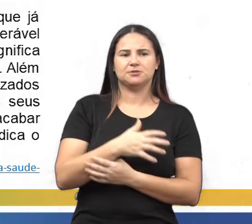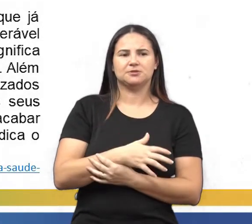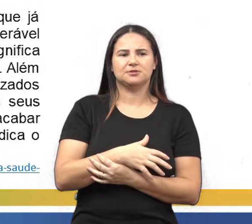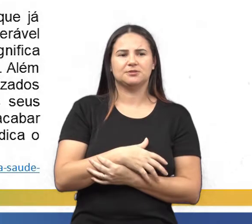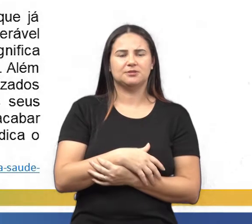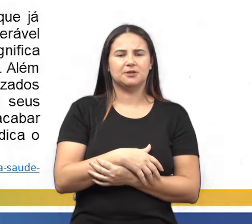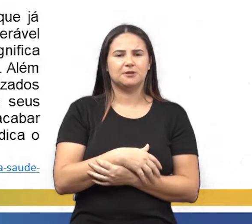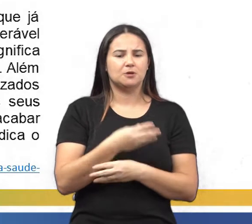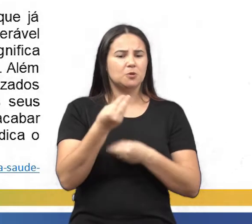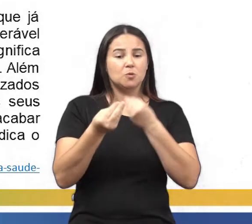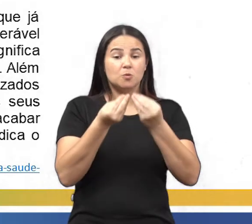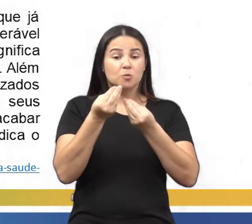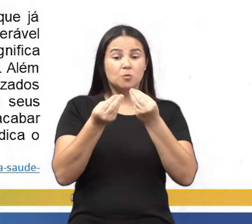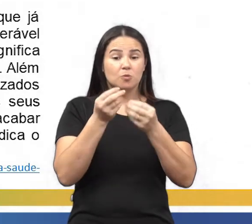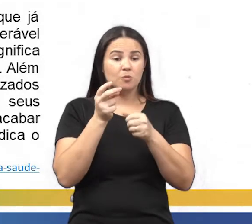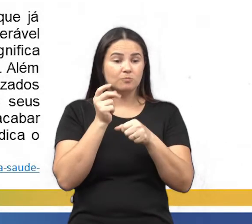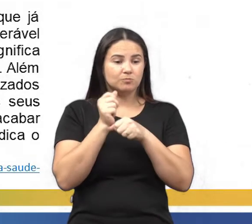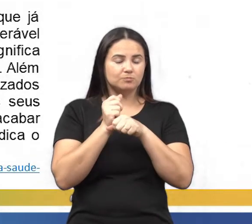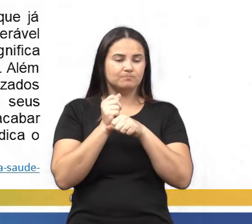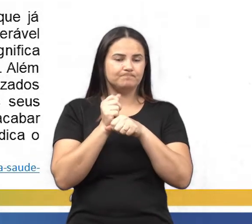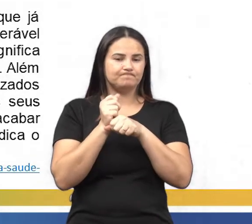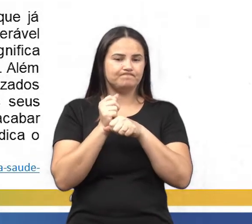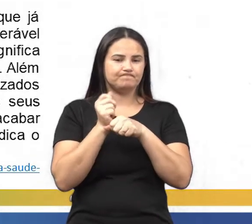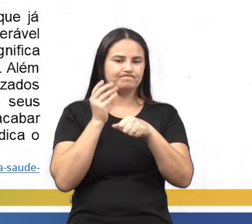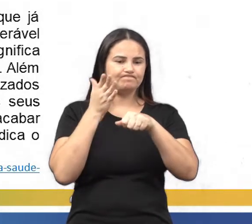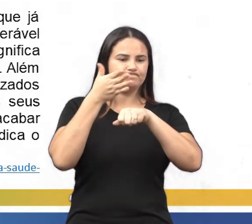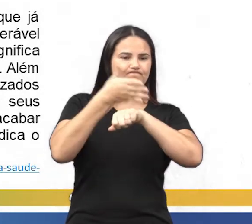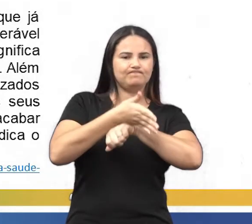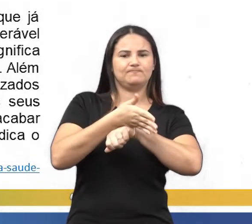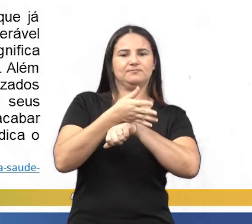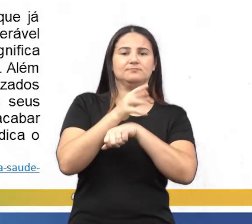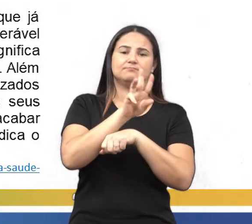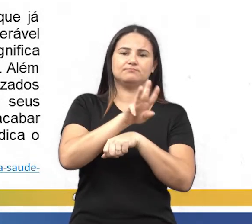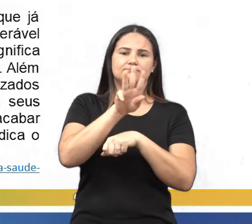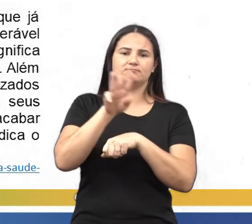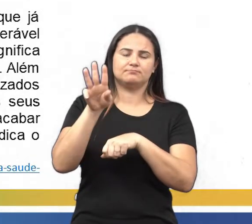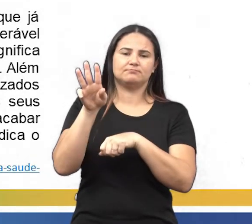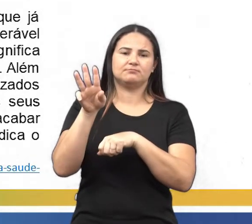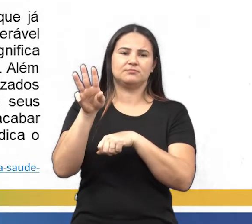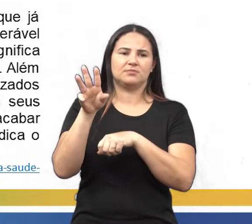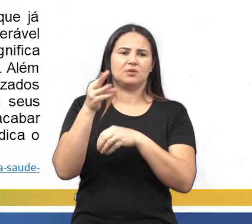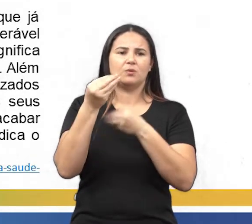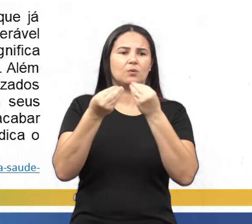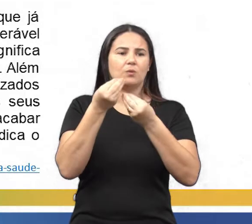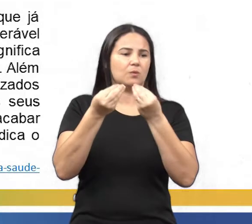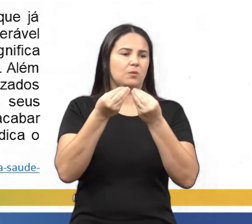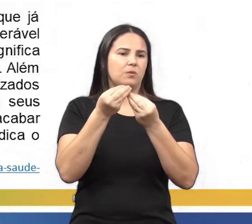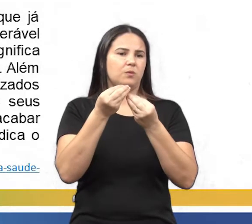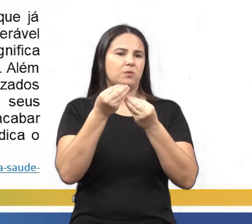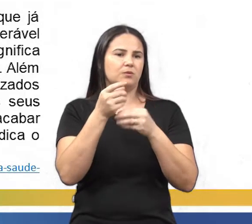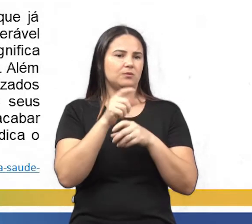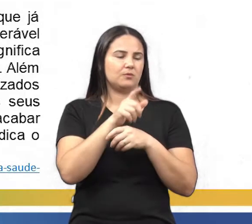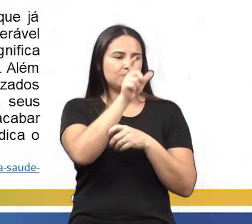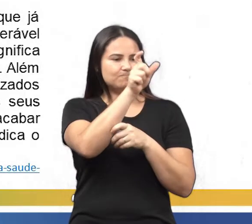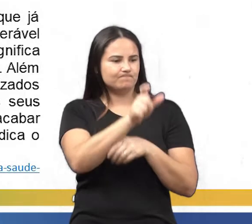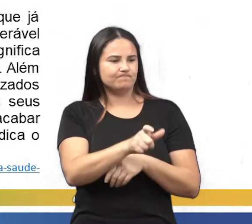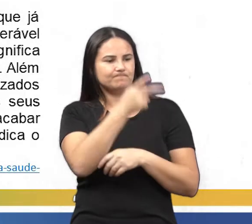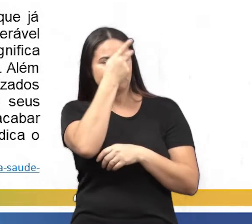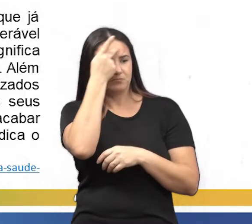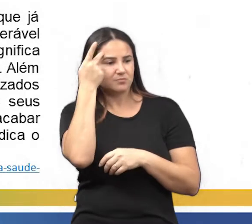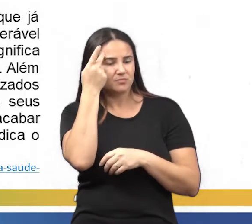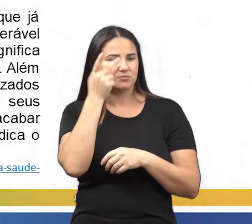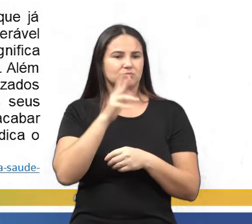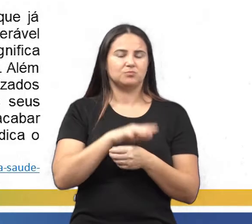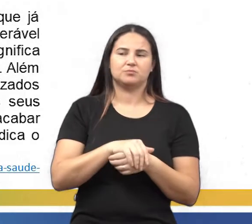digitais para dar assistência virtual aos seus pacientes neste momento de distanciamento social. Isso pode